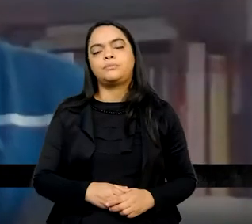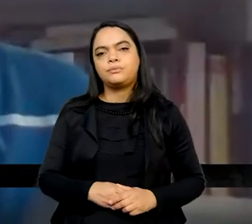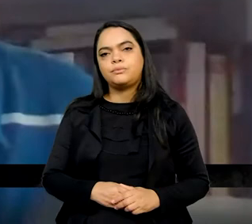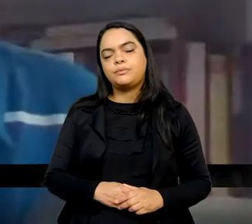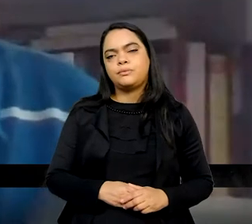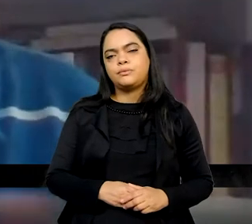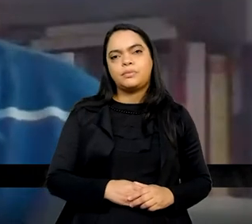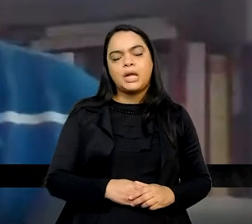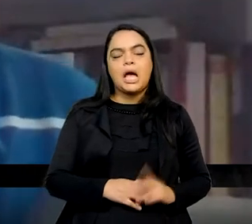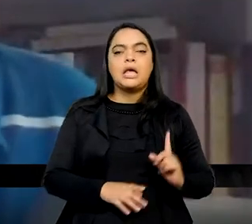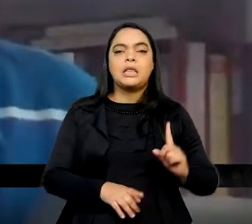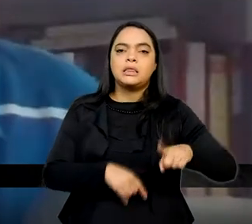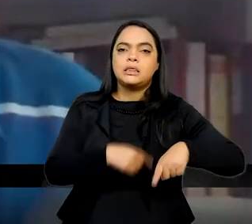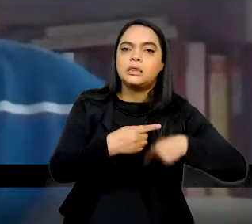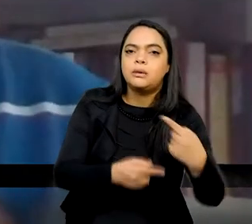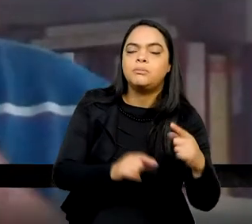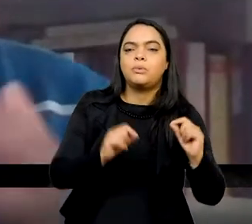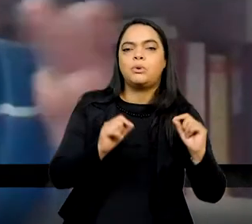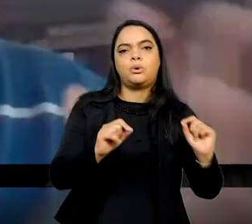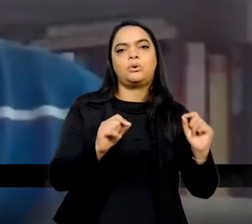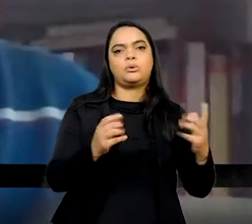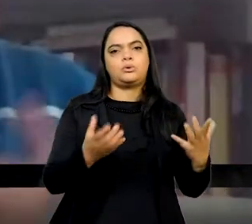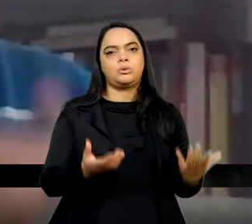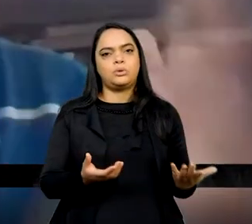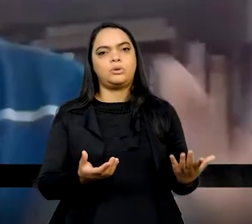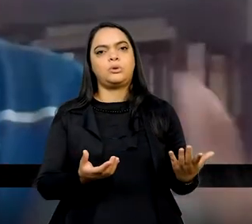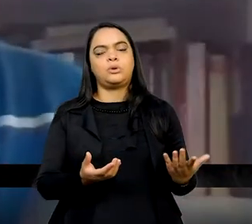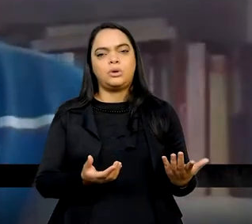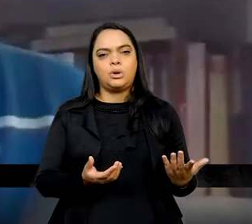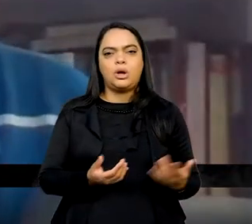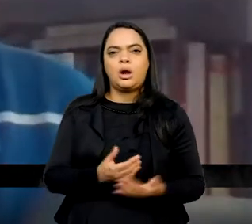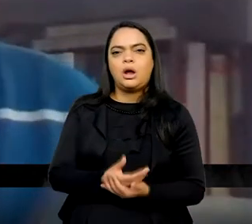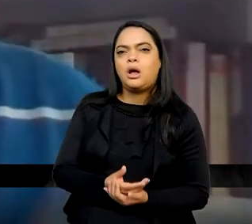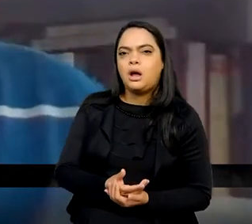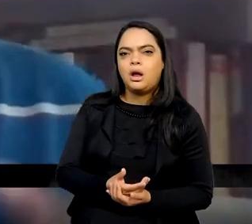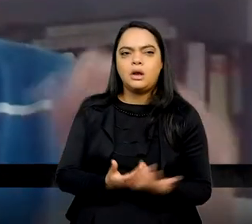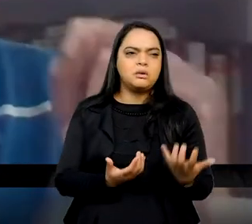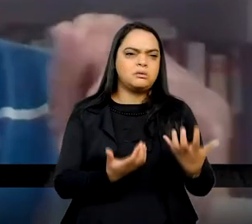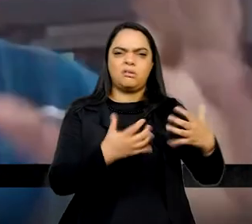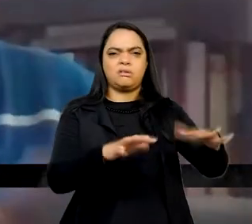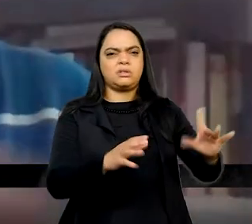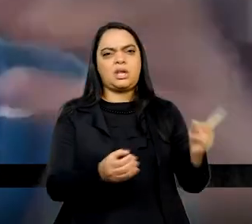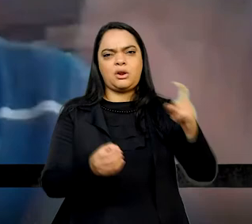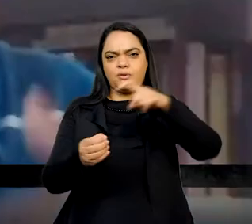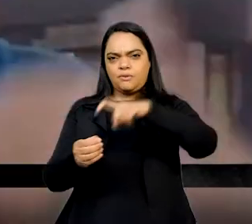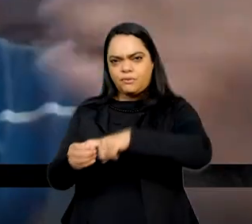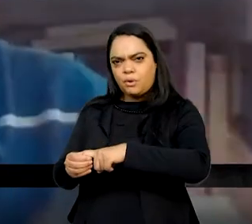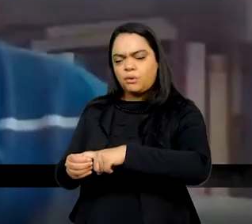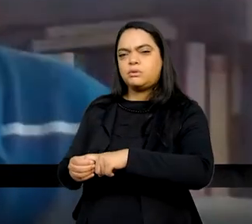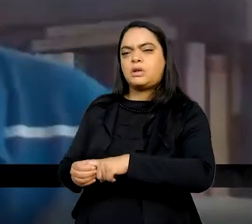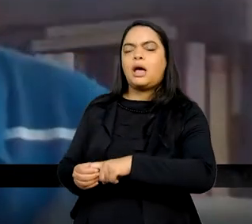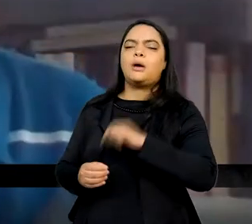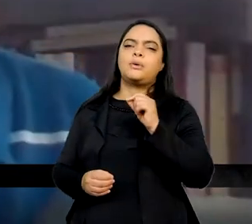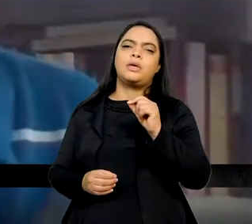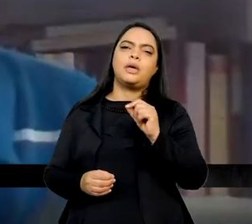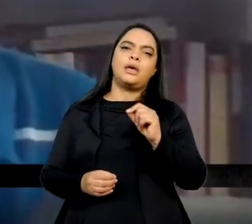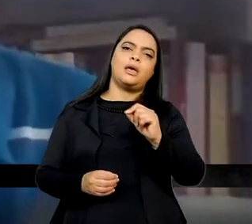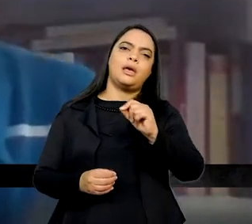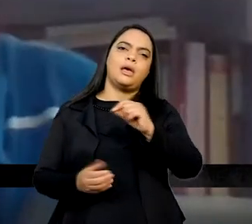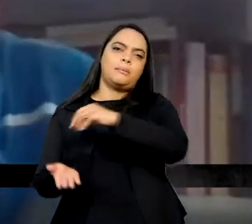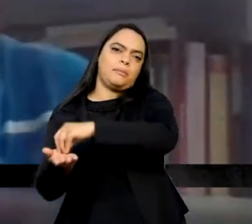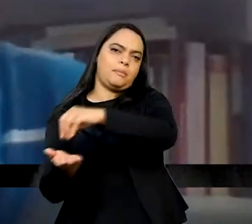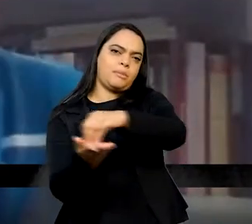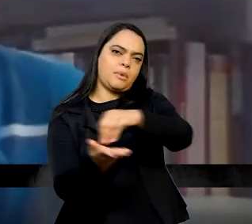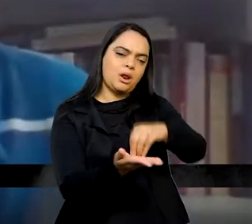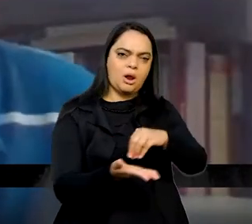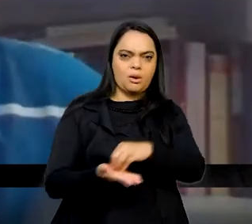depois não quiseram mais ninguém voltar para o cativeiro, nem para as suas aldeias, porque tinha muita coisa resolvida.